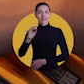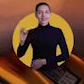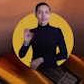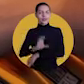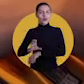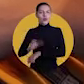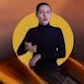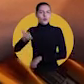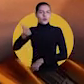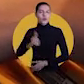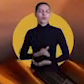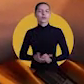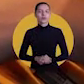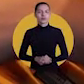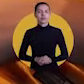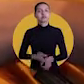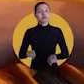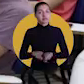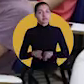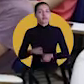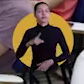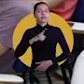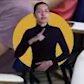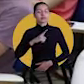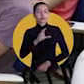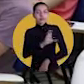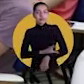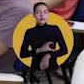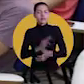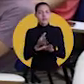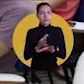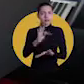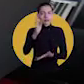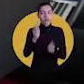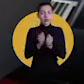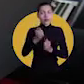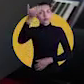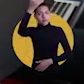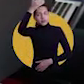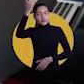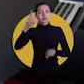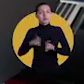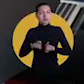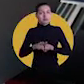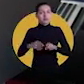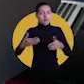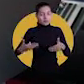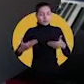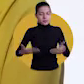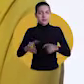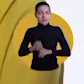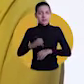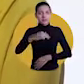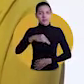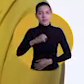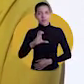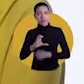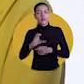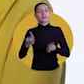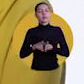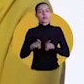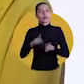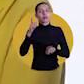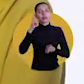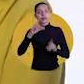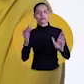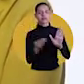acabou? Arqueologia e enfermagem receberam o conceito máximo na avaliação do Ministério da Educação, MEC. Com relação a essas avaliações